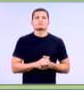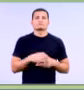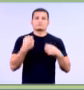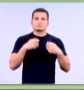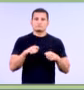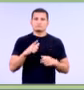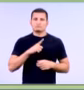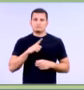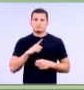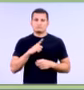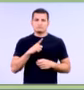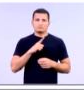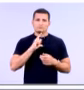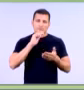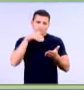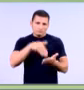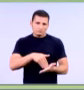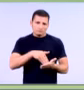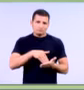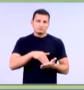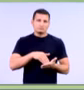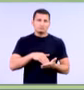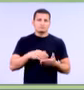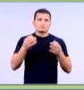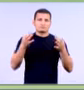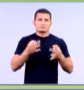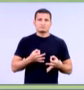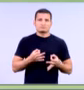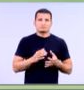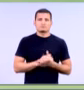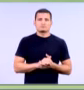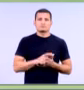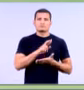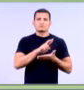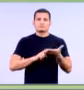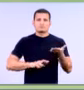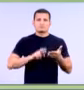deve vir aqui embaixo, tá certo? O